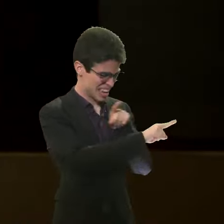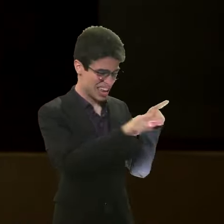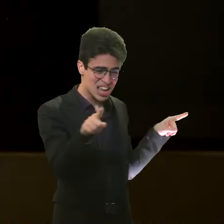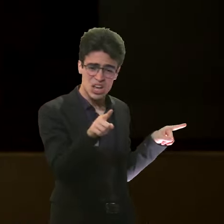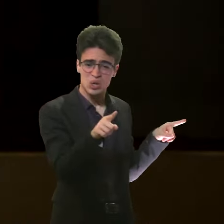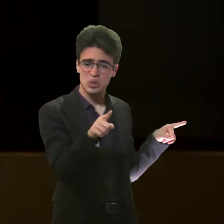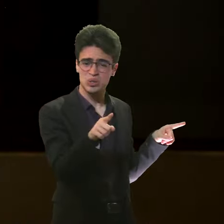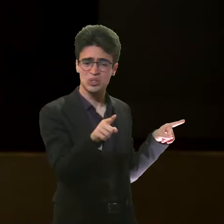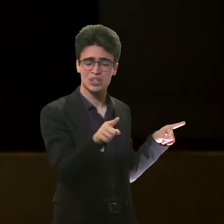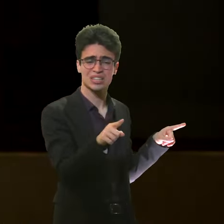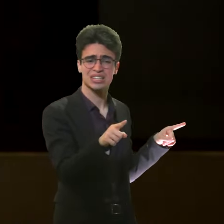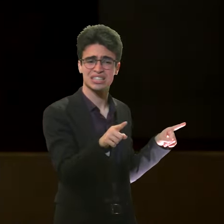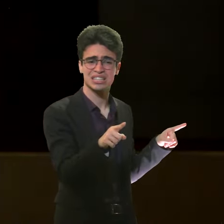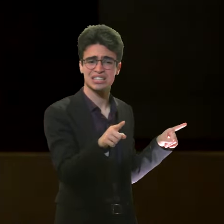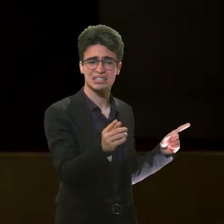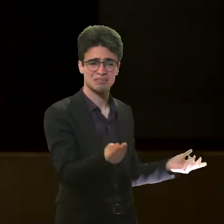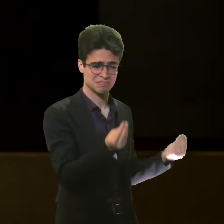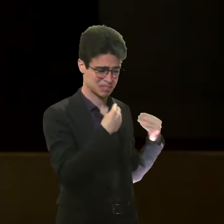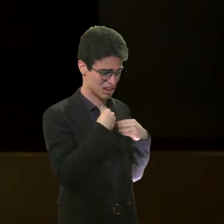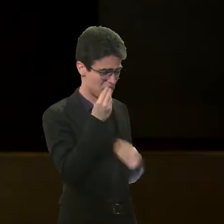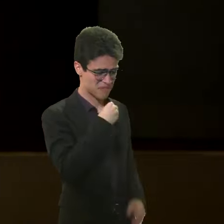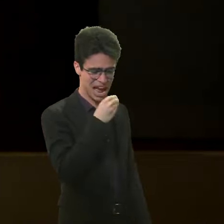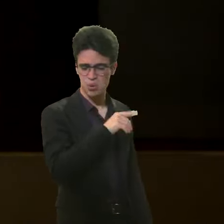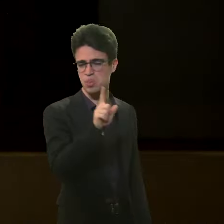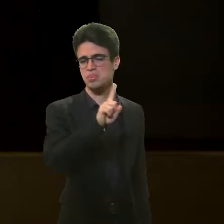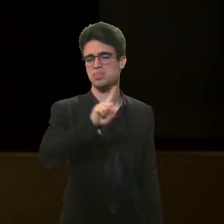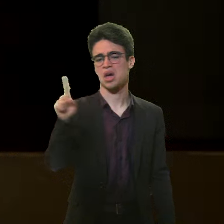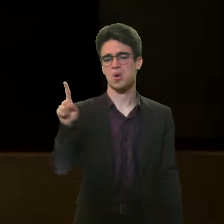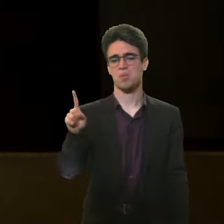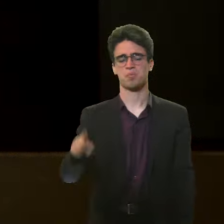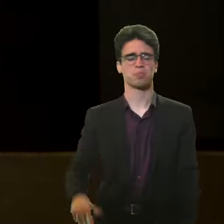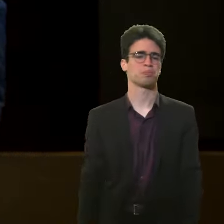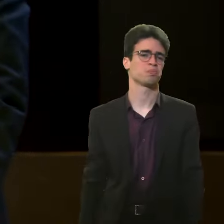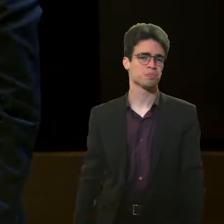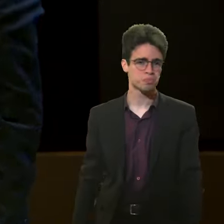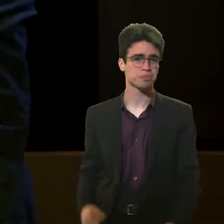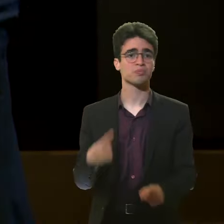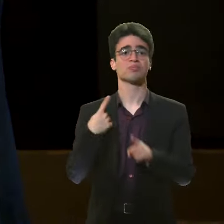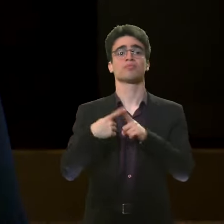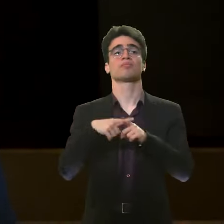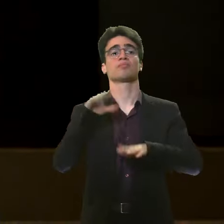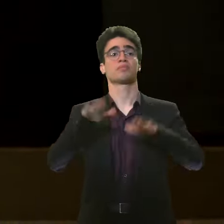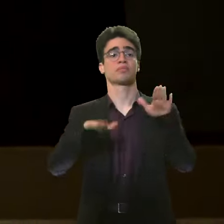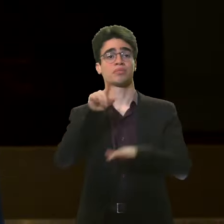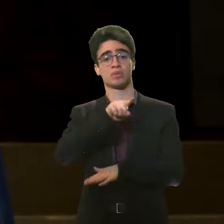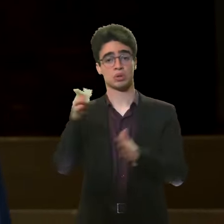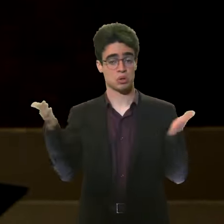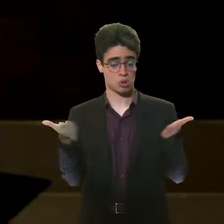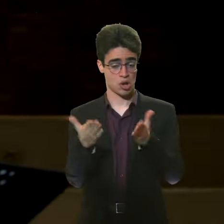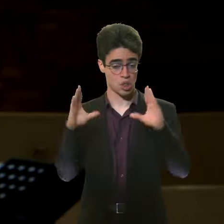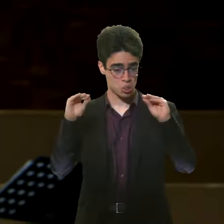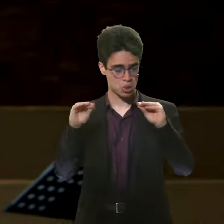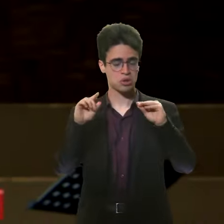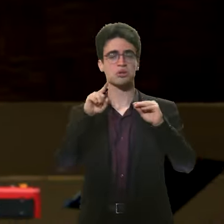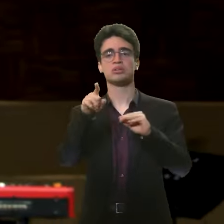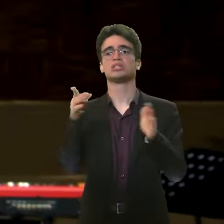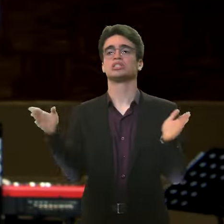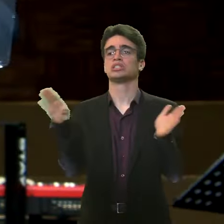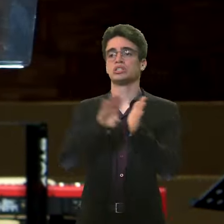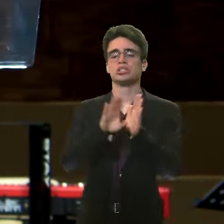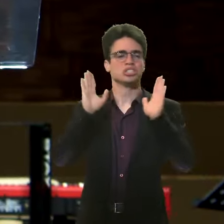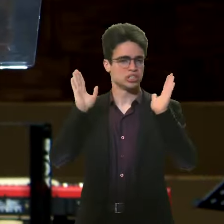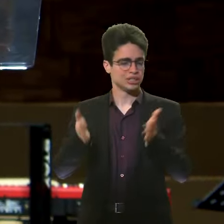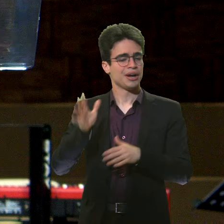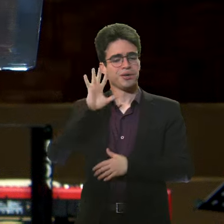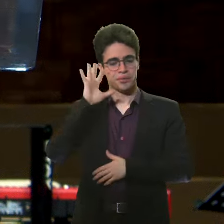isso enfraquecer a sua fé. Talvez você está aqui nessa noite e você já deixou, e isso já